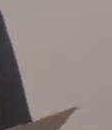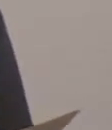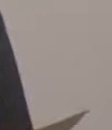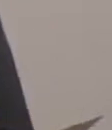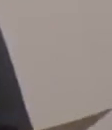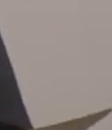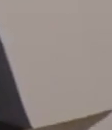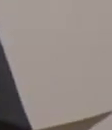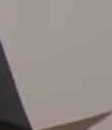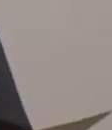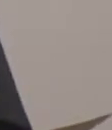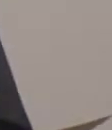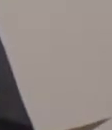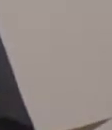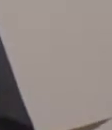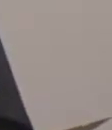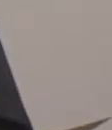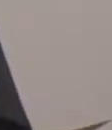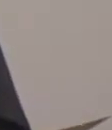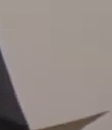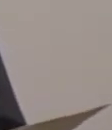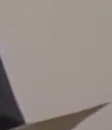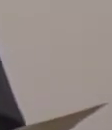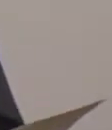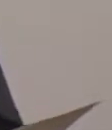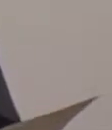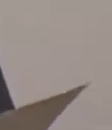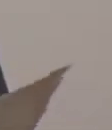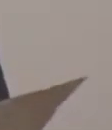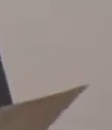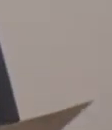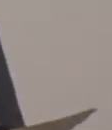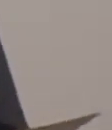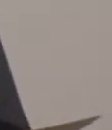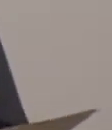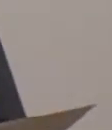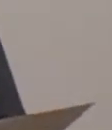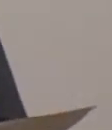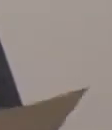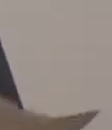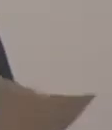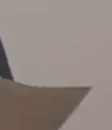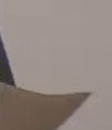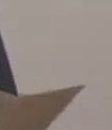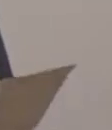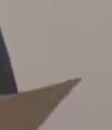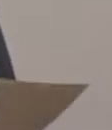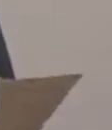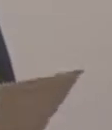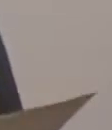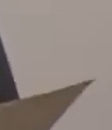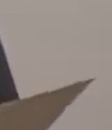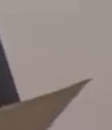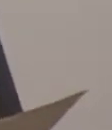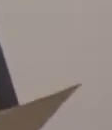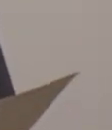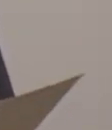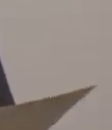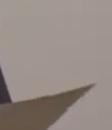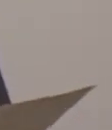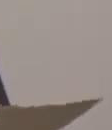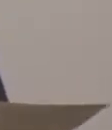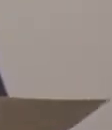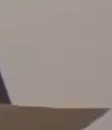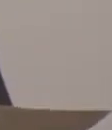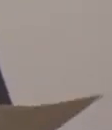representantes do setor produtivo, Associação Limeirense de Joias, o Sindijoias, Sindicato dos Trabalhadores, que é o